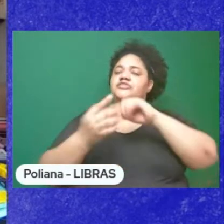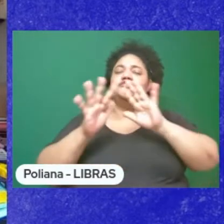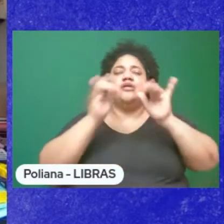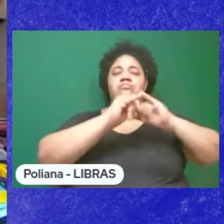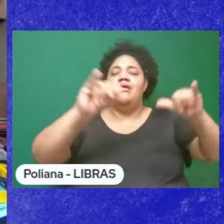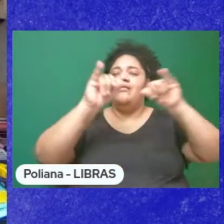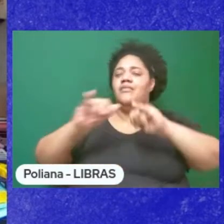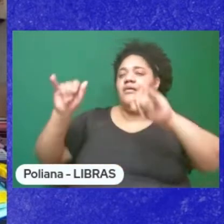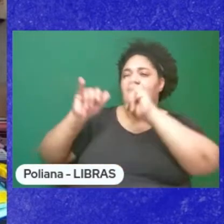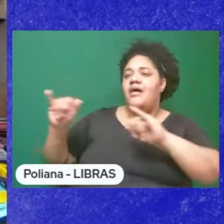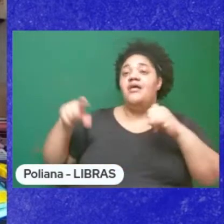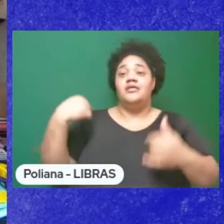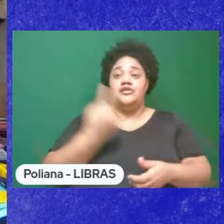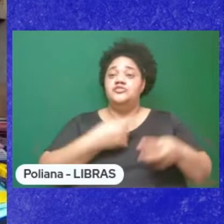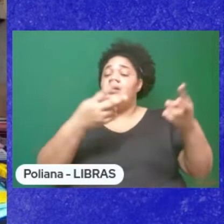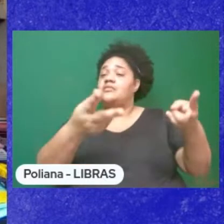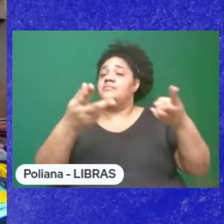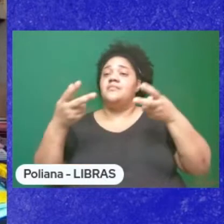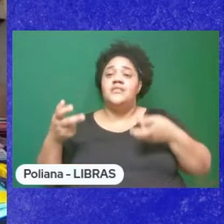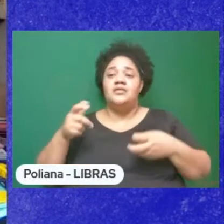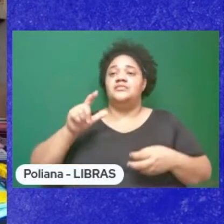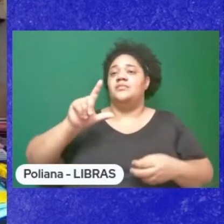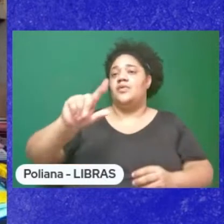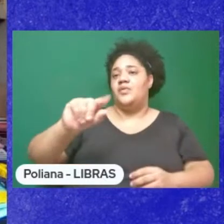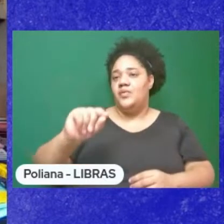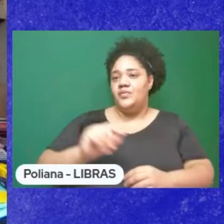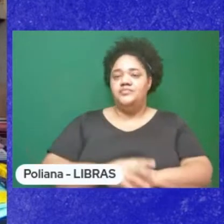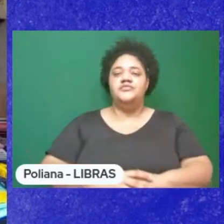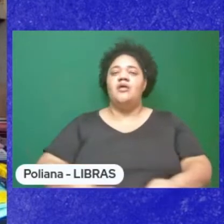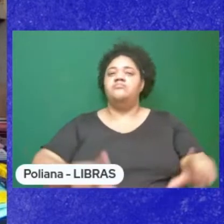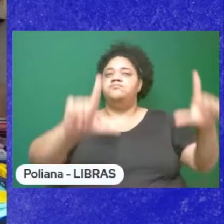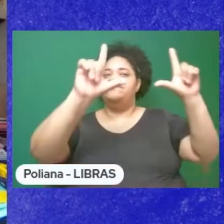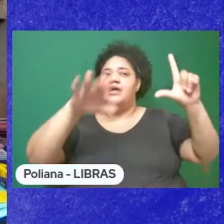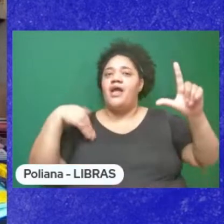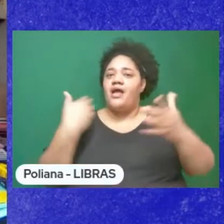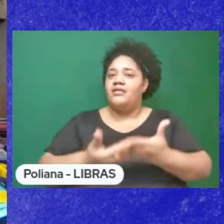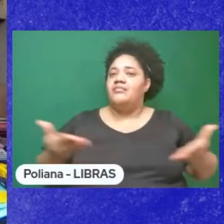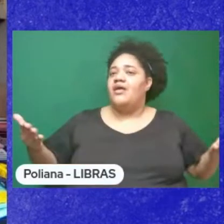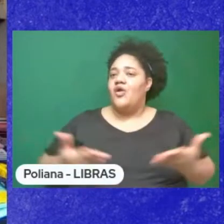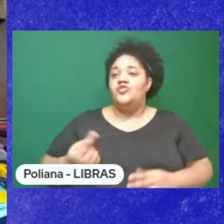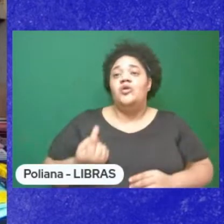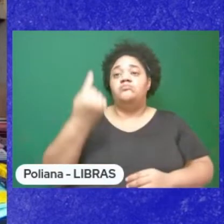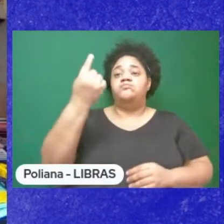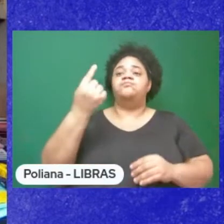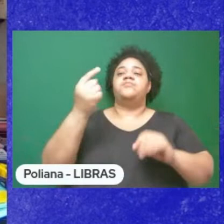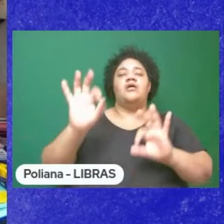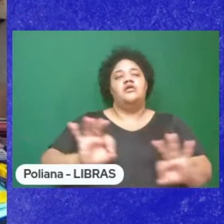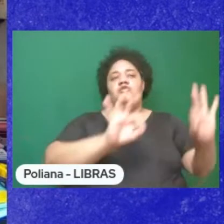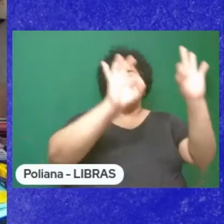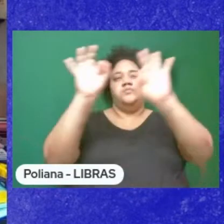E aí a gente pôde ver ele aqui numa tela, mas até hoje ele só teve uma sessão presencial, que foi essa de